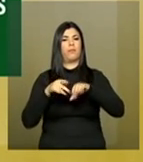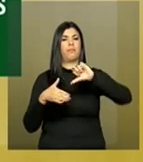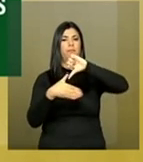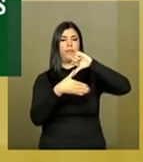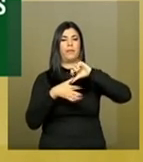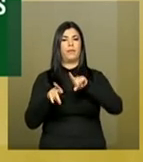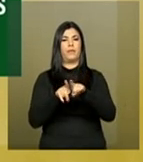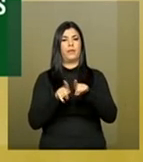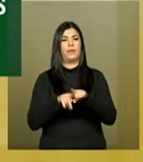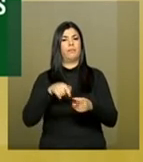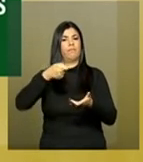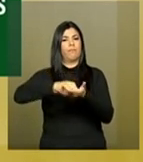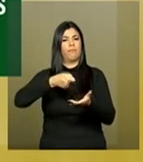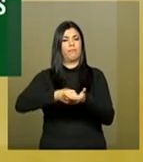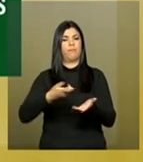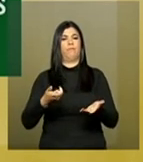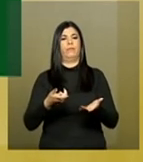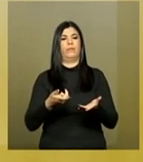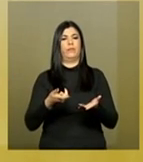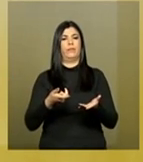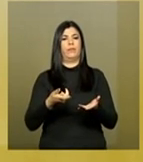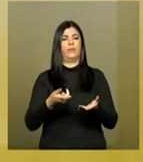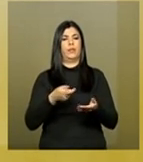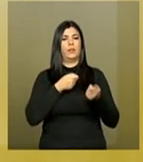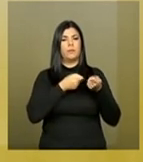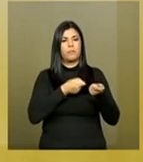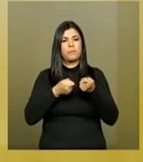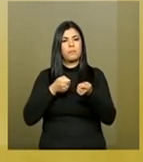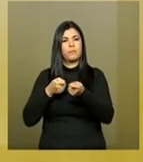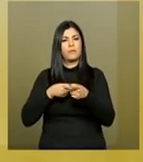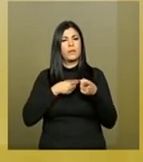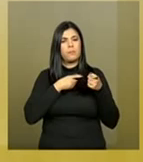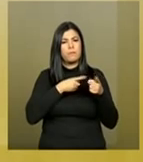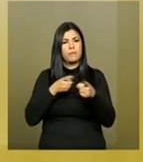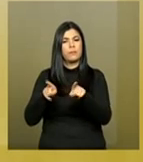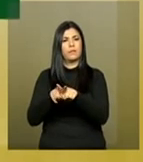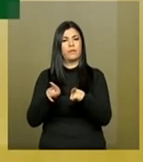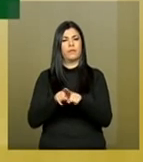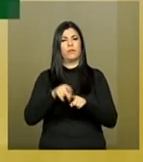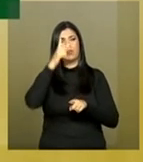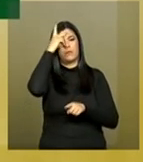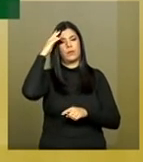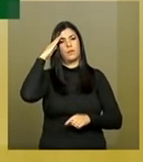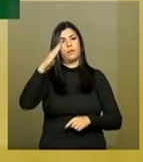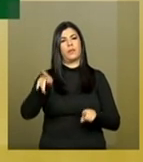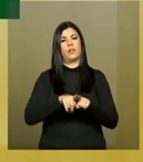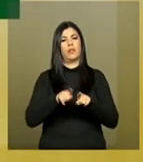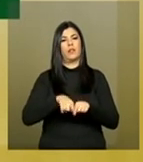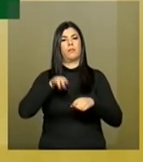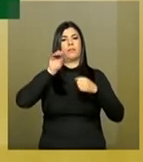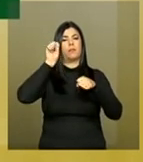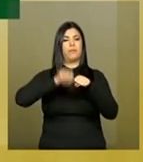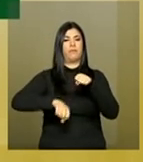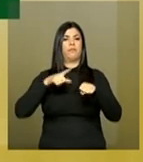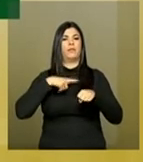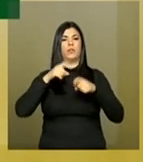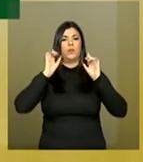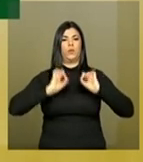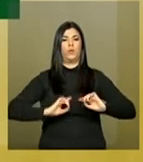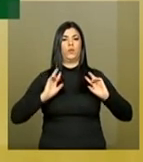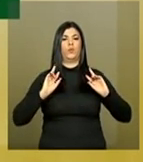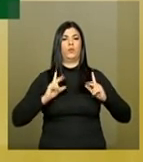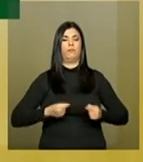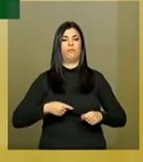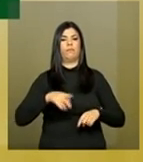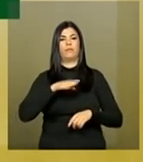Latina sob regimes ditatoriais perseguições a militares e violações de direitos humanos de brasileiros